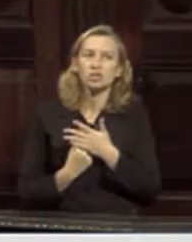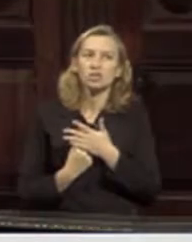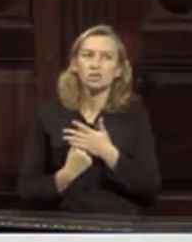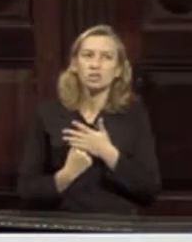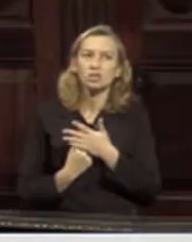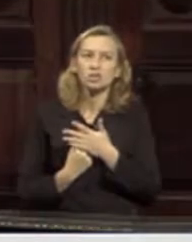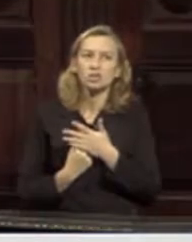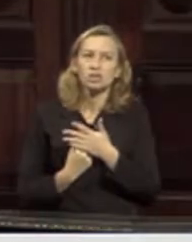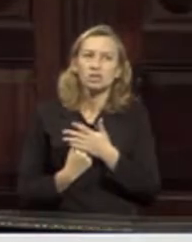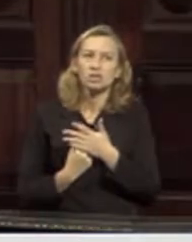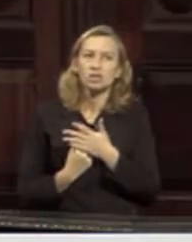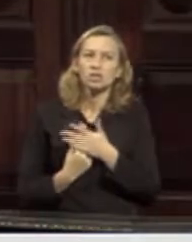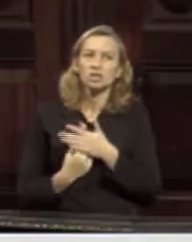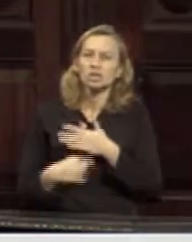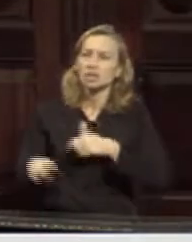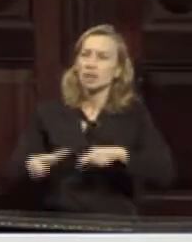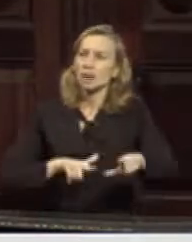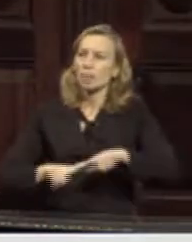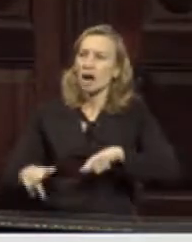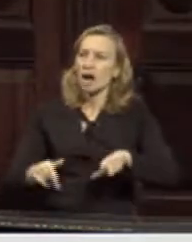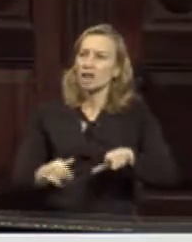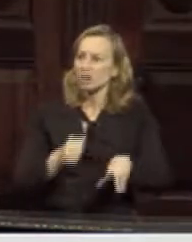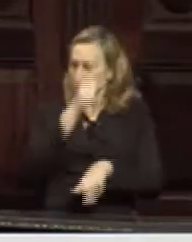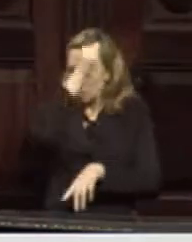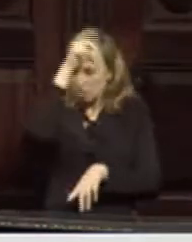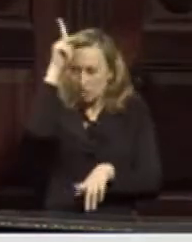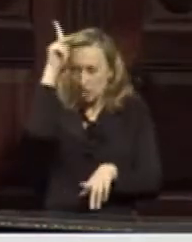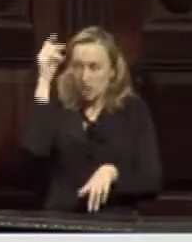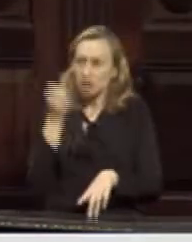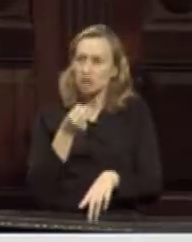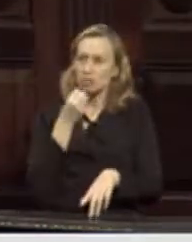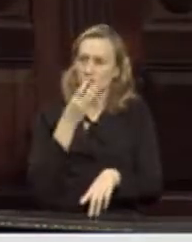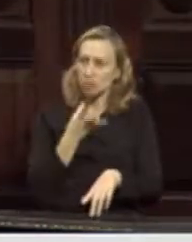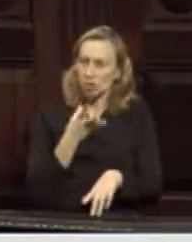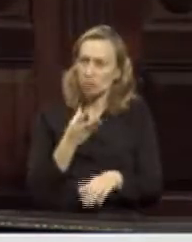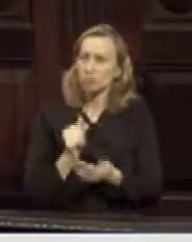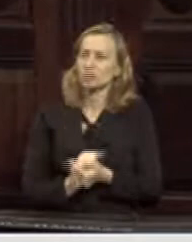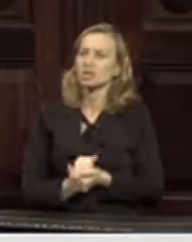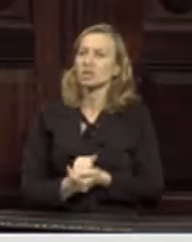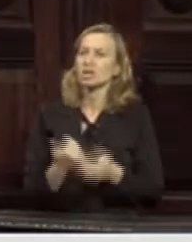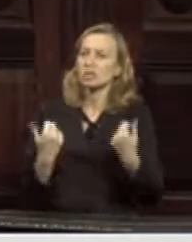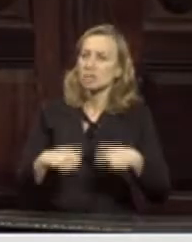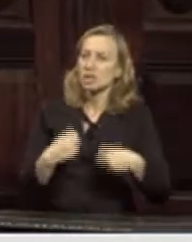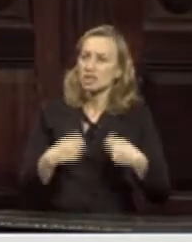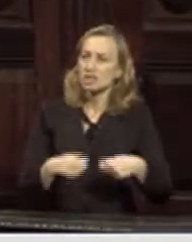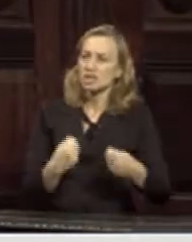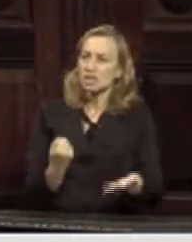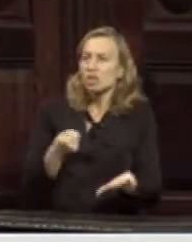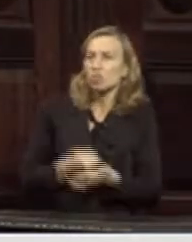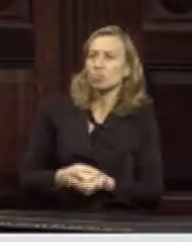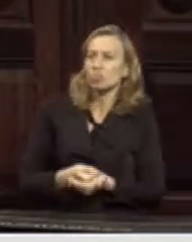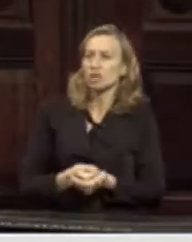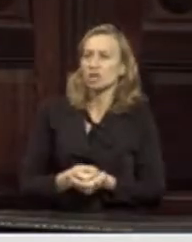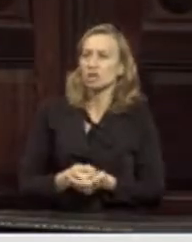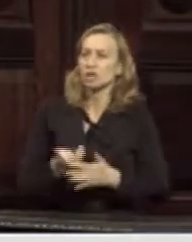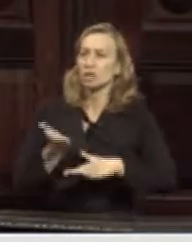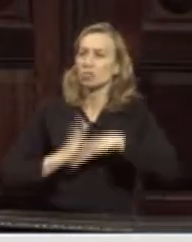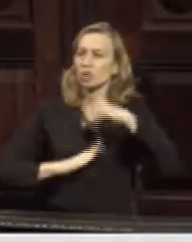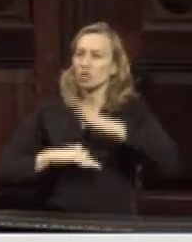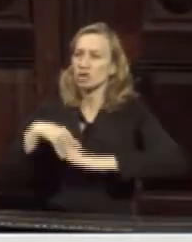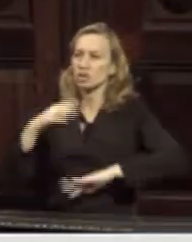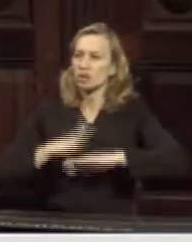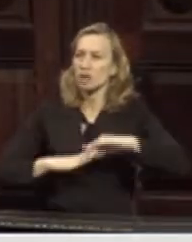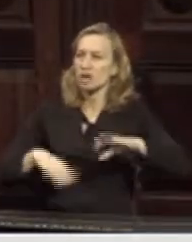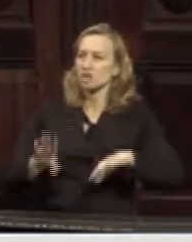serviços públicos de boa qualidade, serviços públicos que devem ser prestados por servidores concursados, com plano